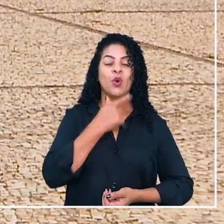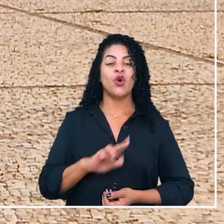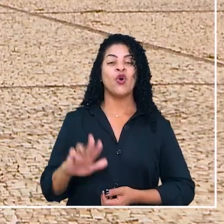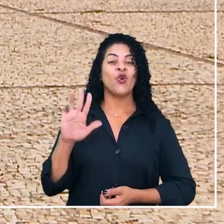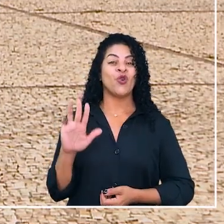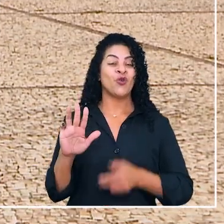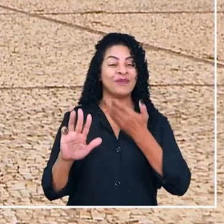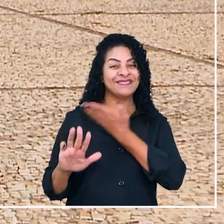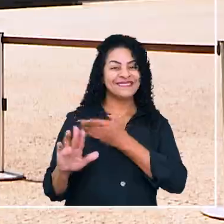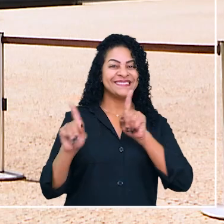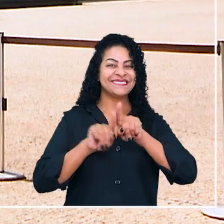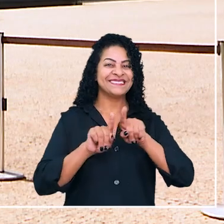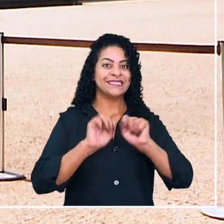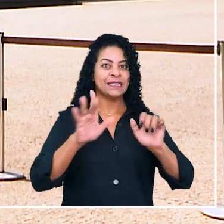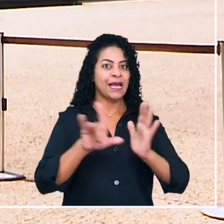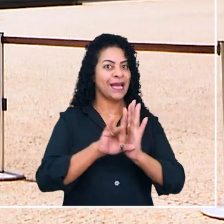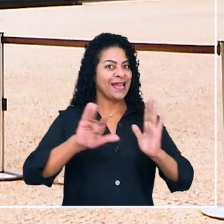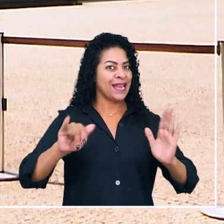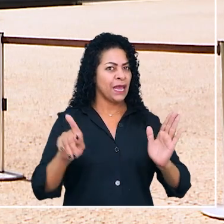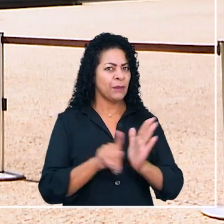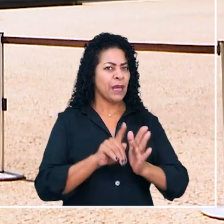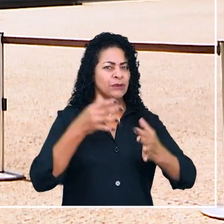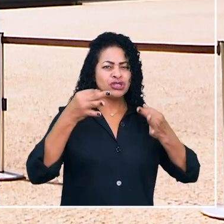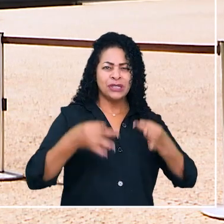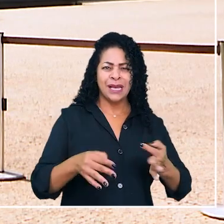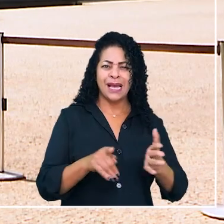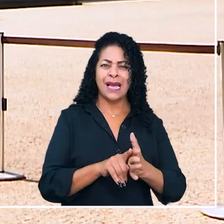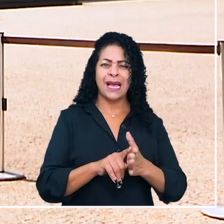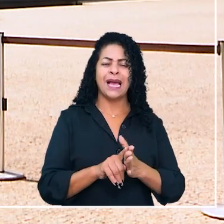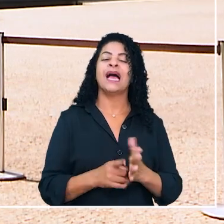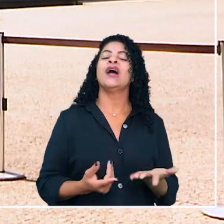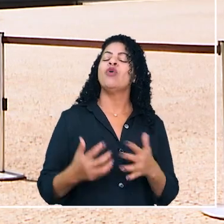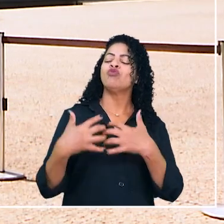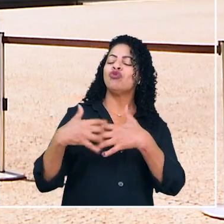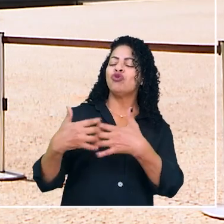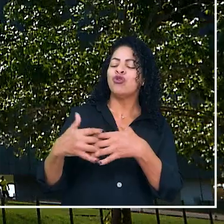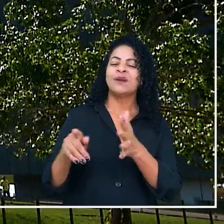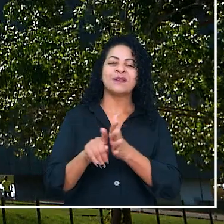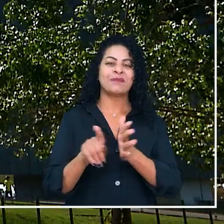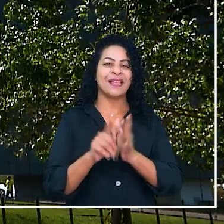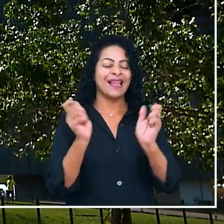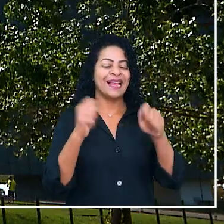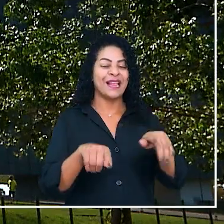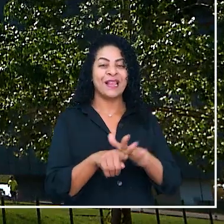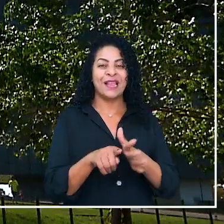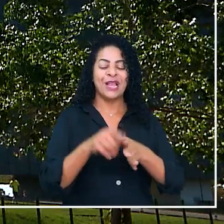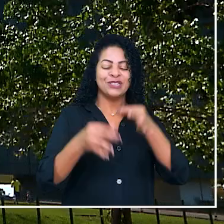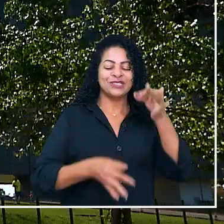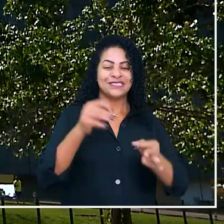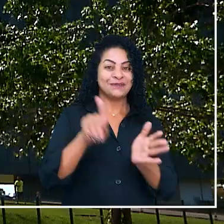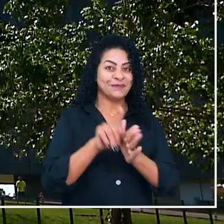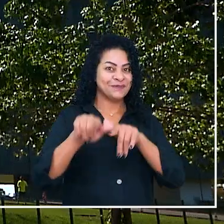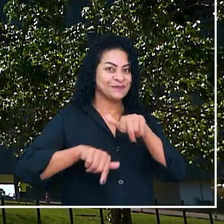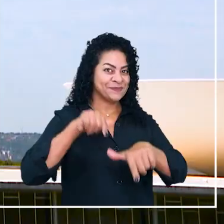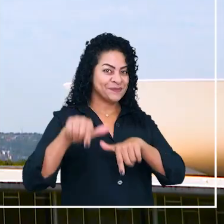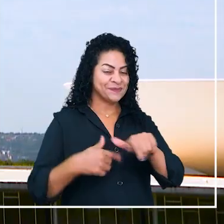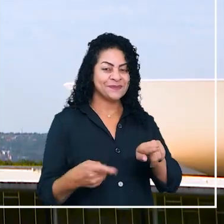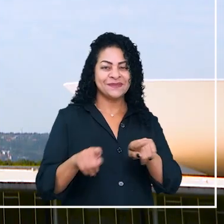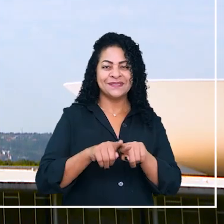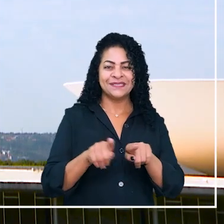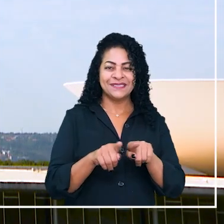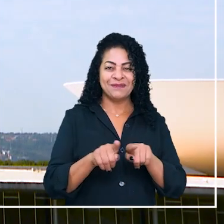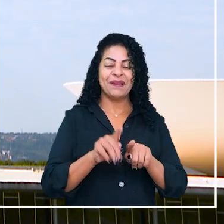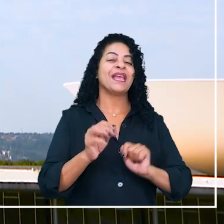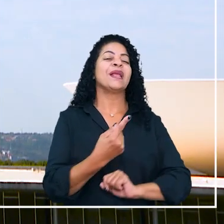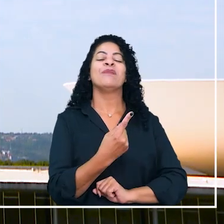Luiz Inácio Lula da Silva, sancionou a lei que regulamenta o funcionamento e as competências do Conselho Superior da Justiça do Trabalho. O